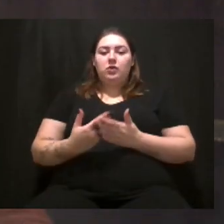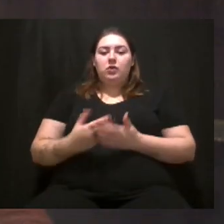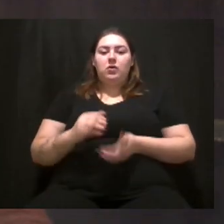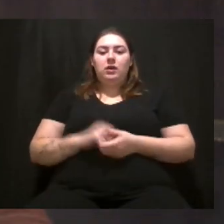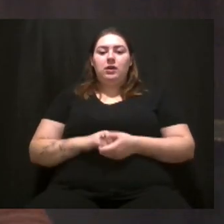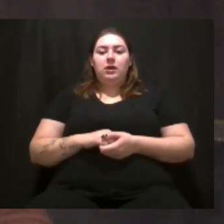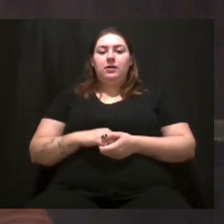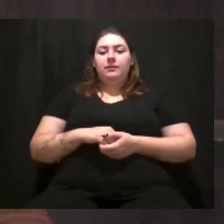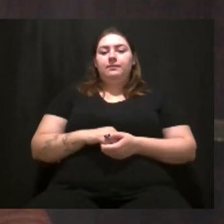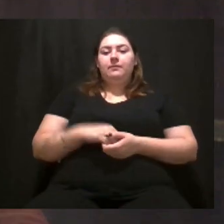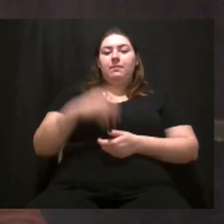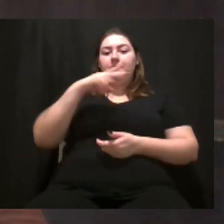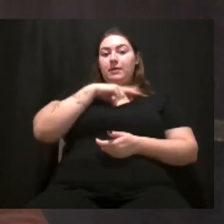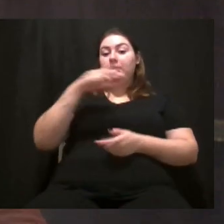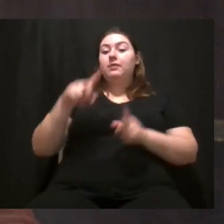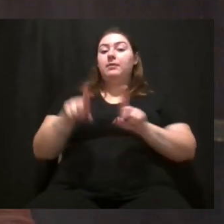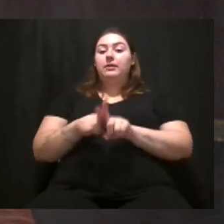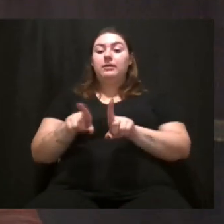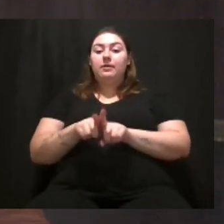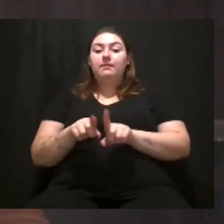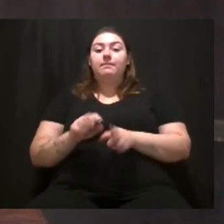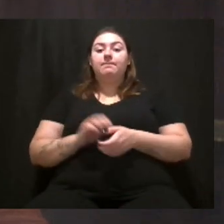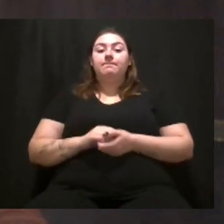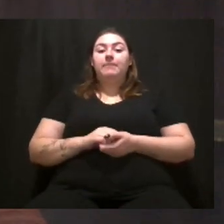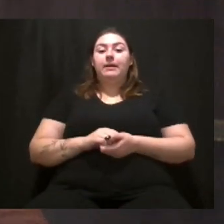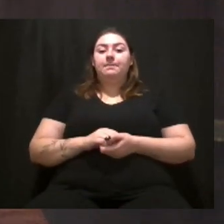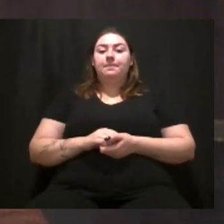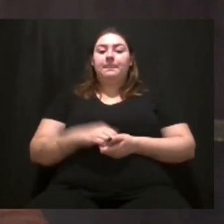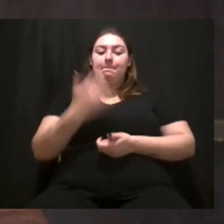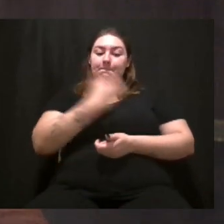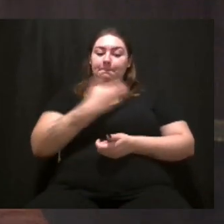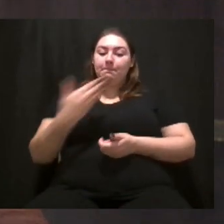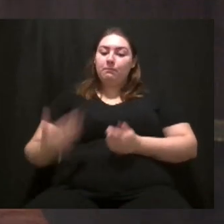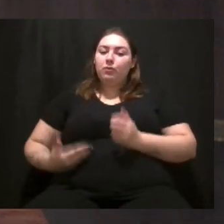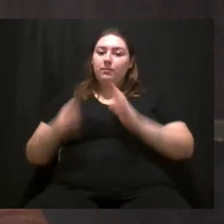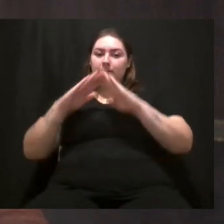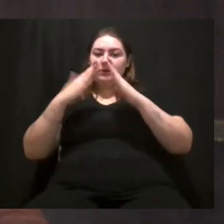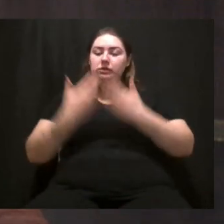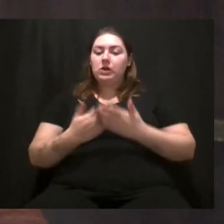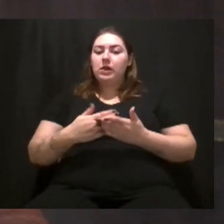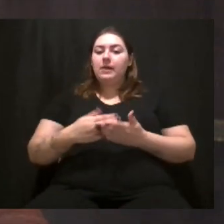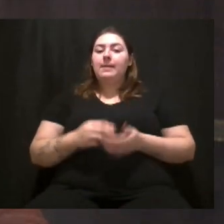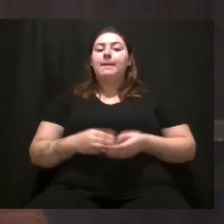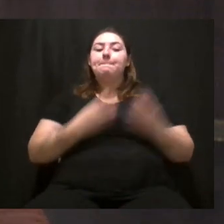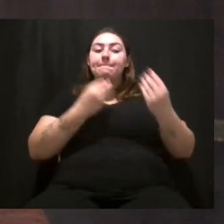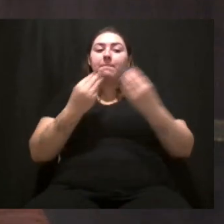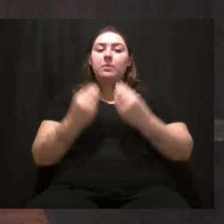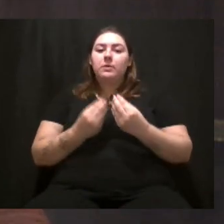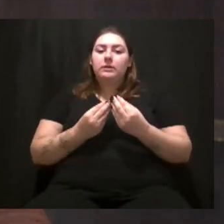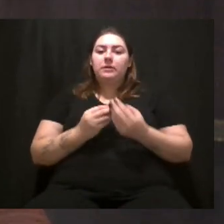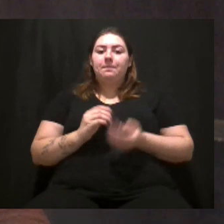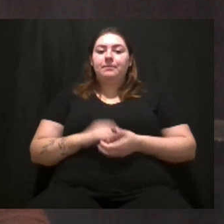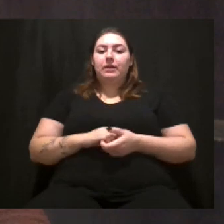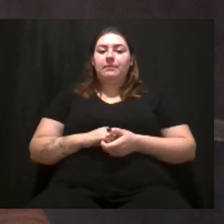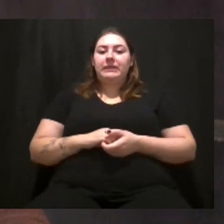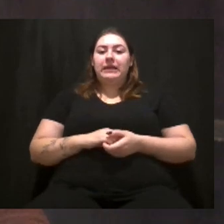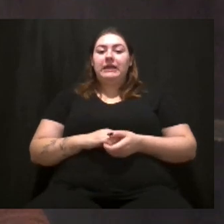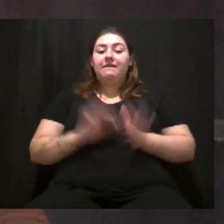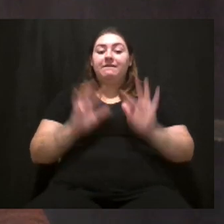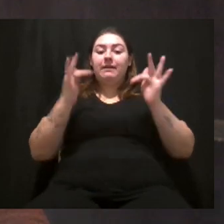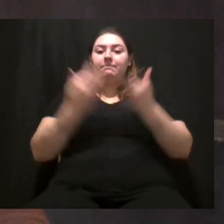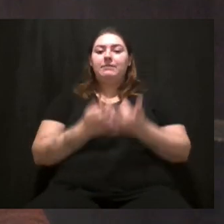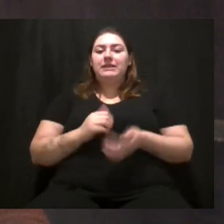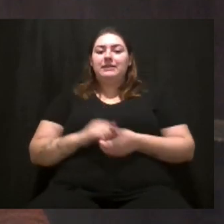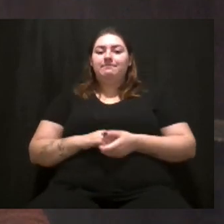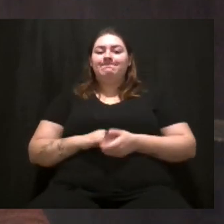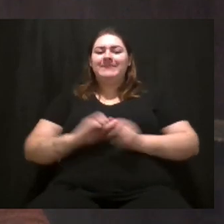rede pública também existem muitas. E uma coisa que eu vejo muitas vezes, as famílias se sacrificando para pagar